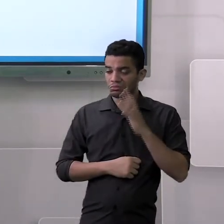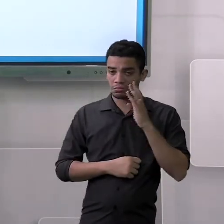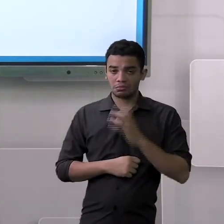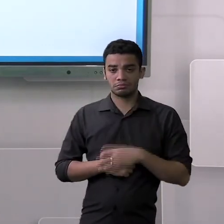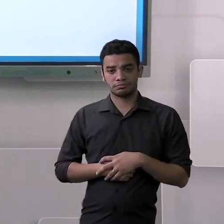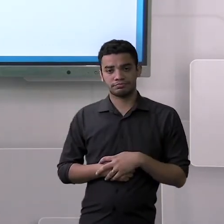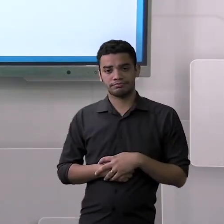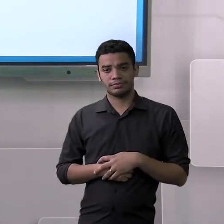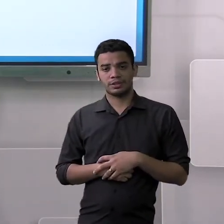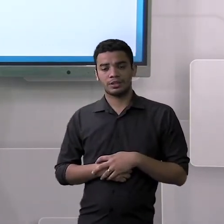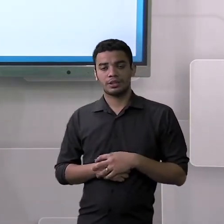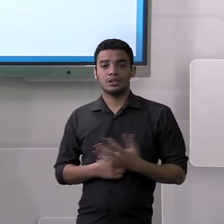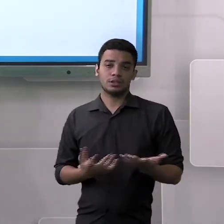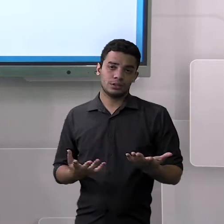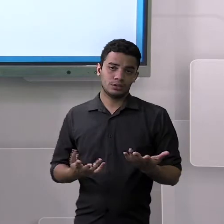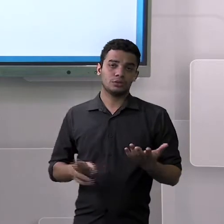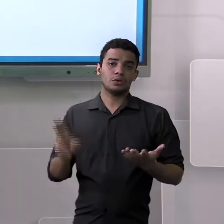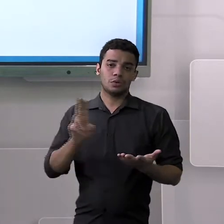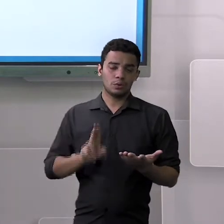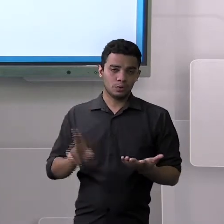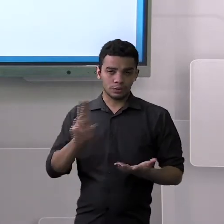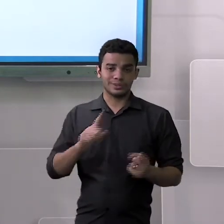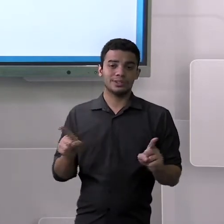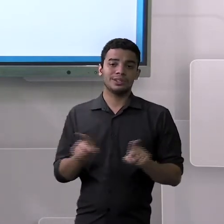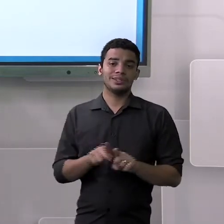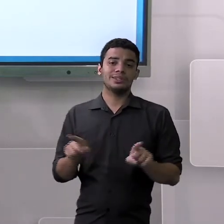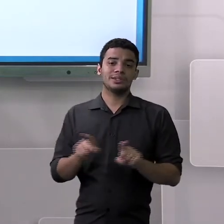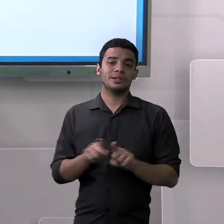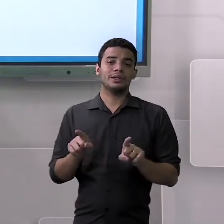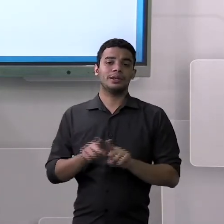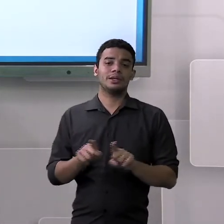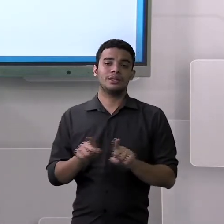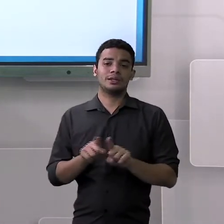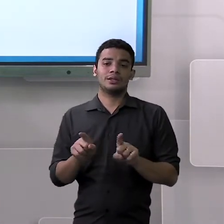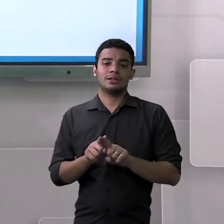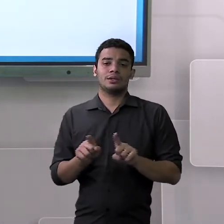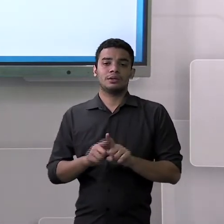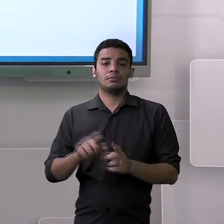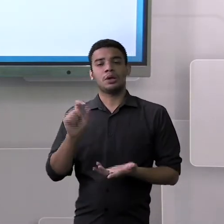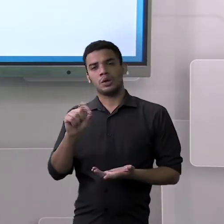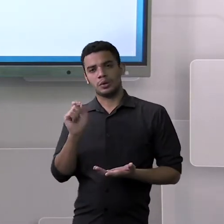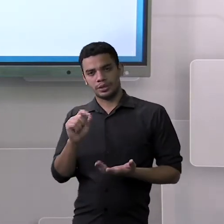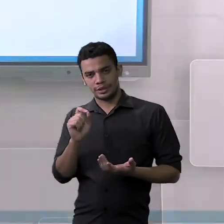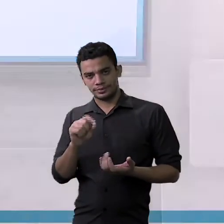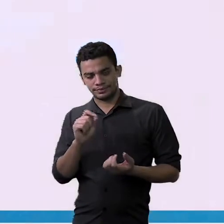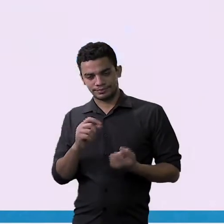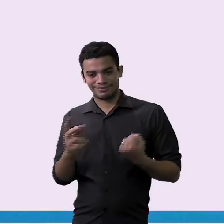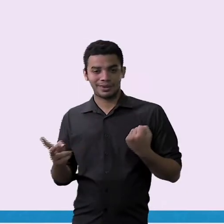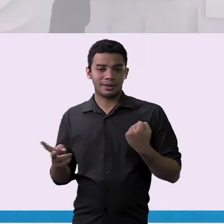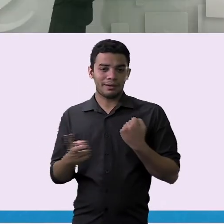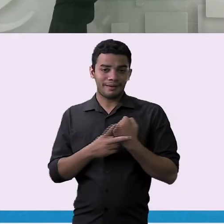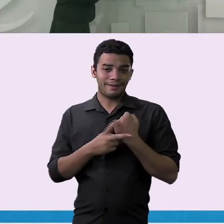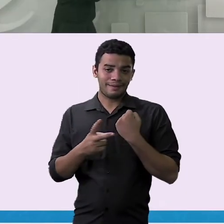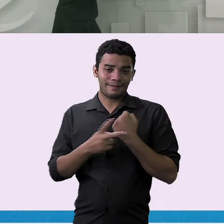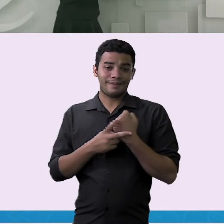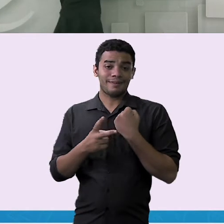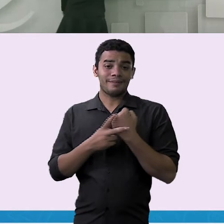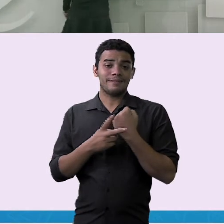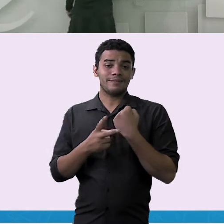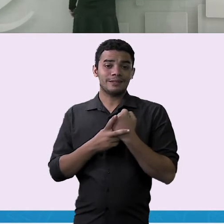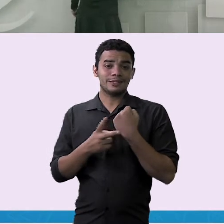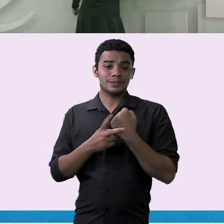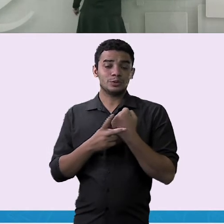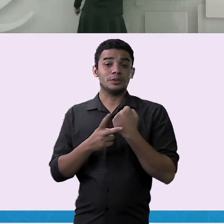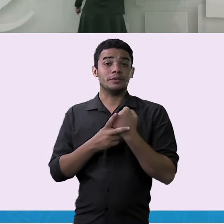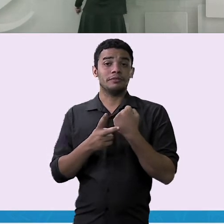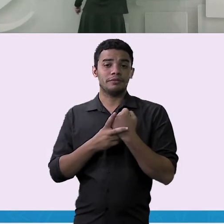no imperativo. O que é isso, professora? O verbo no imperativo, eles